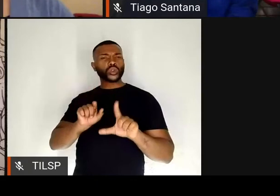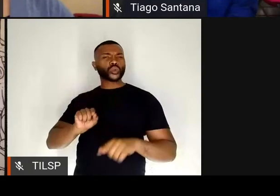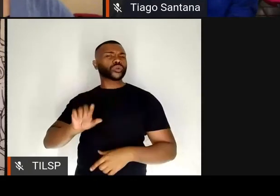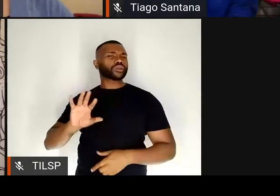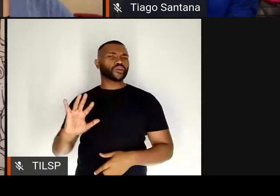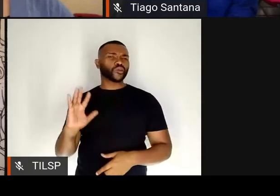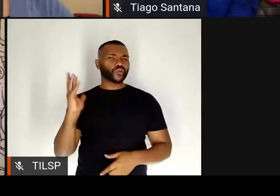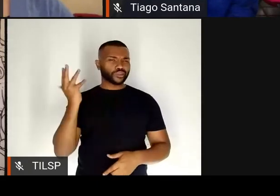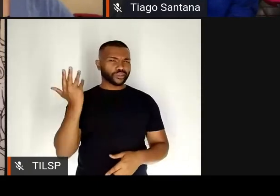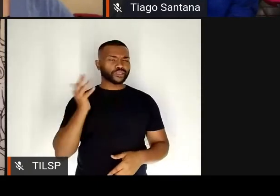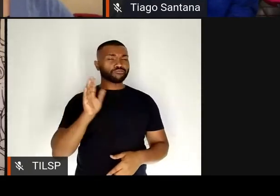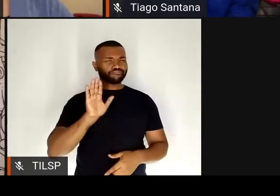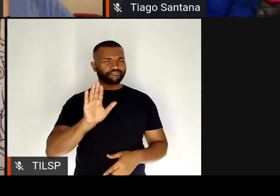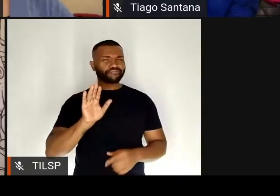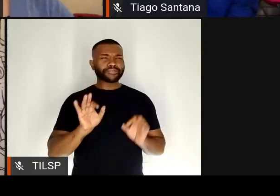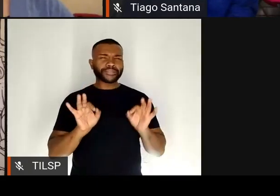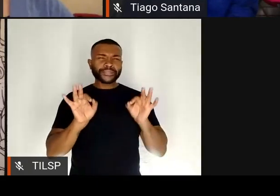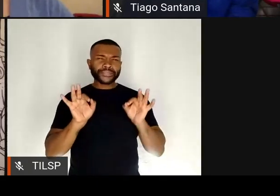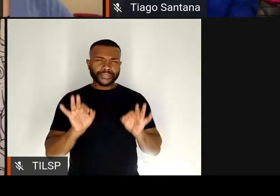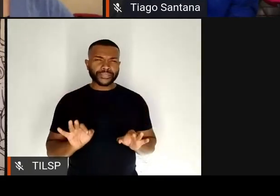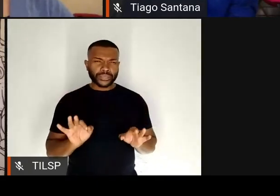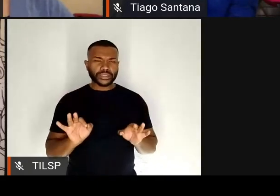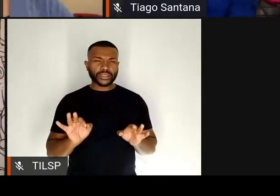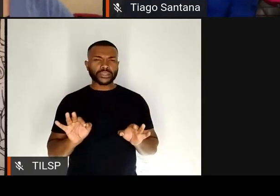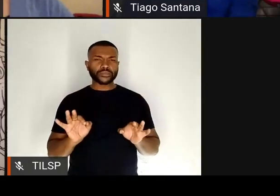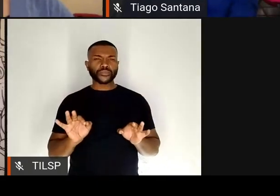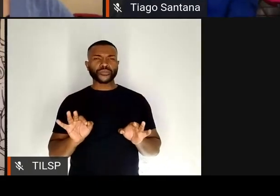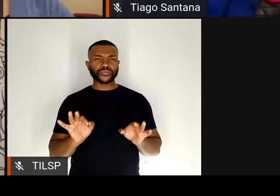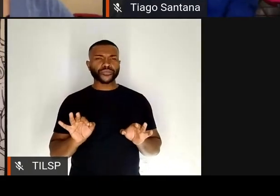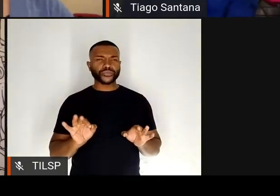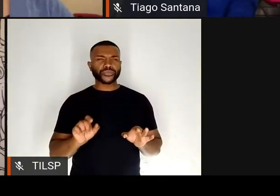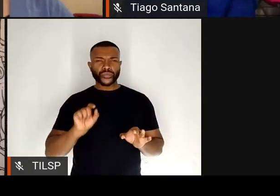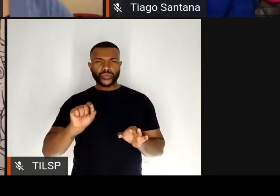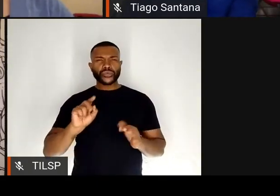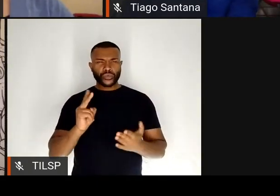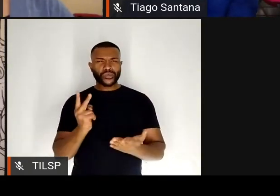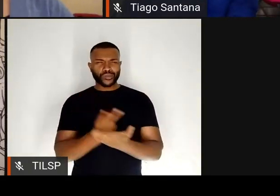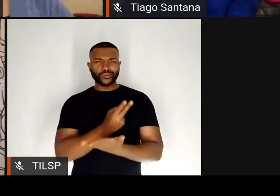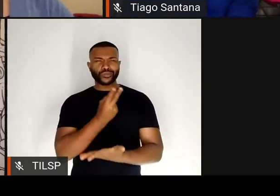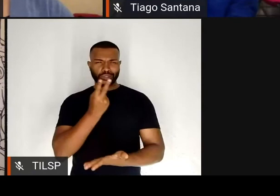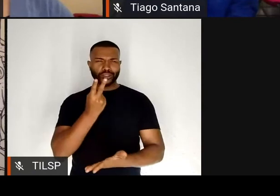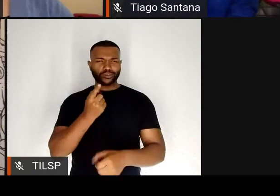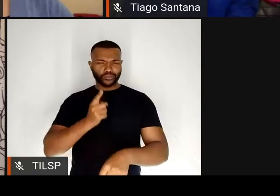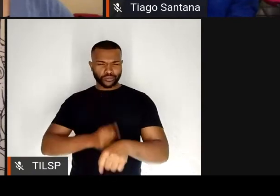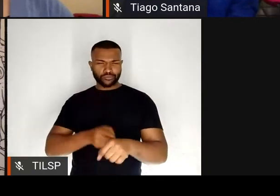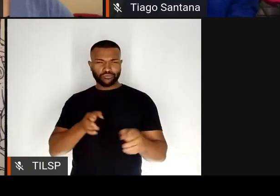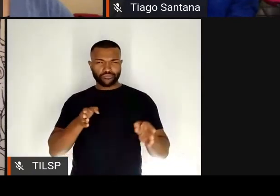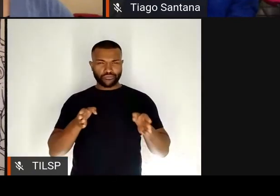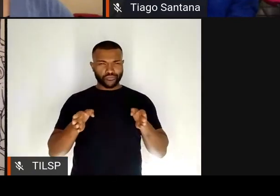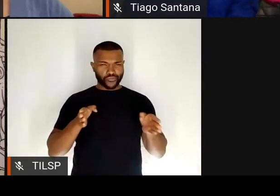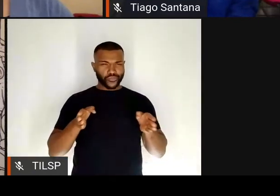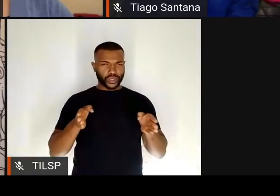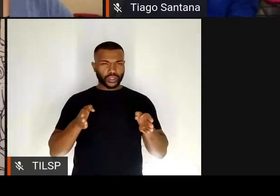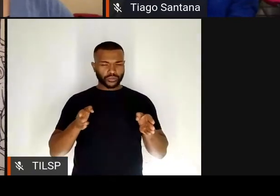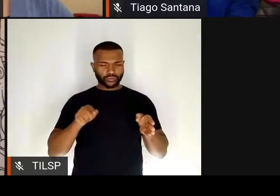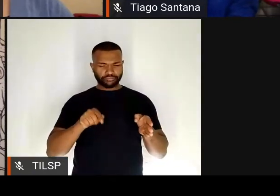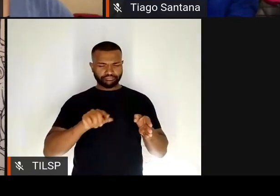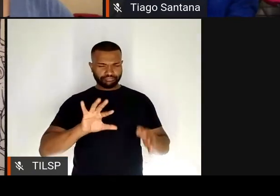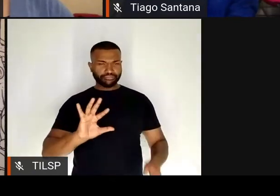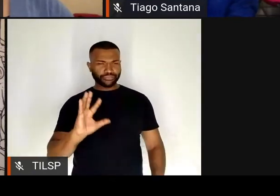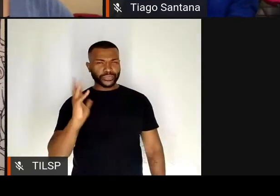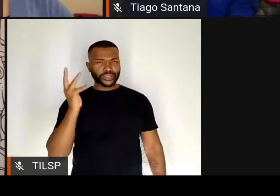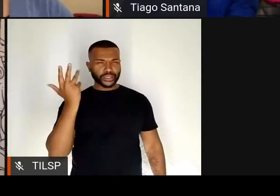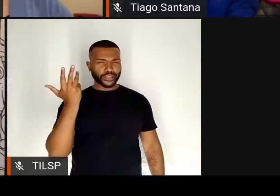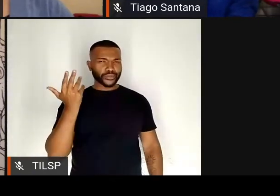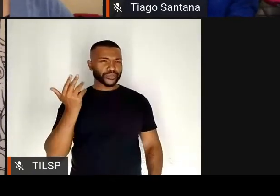Mas o fato entendido como o momento onde se dá uma certa ação que, independente